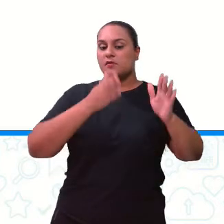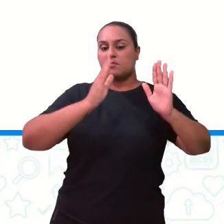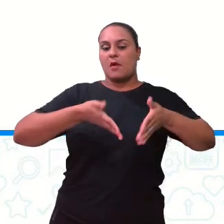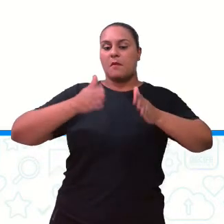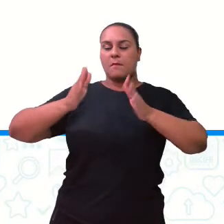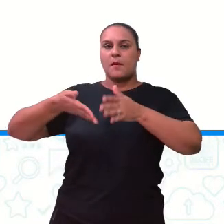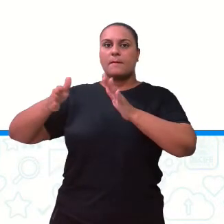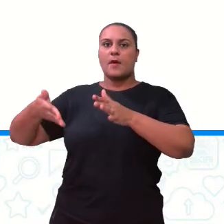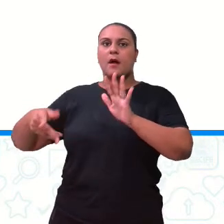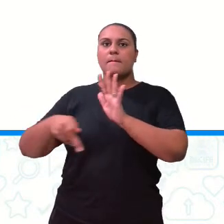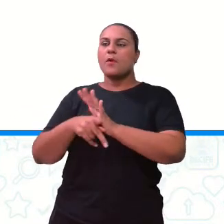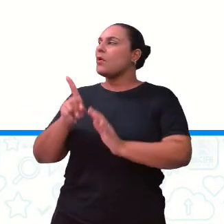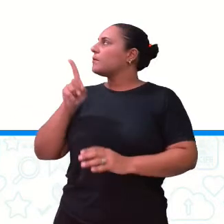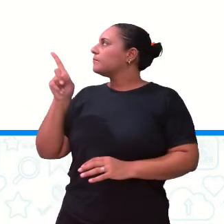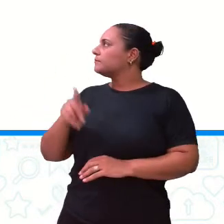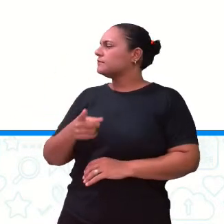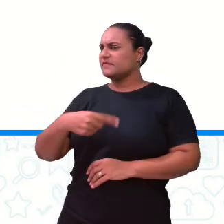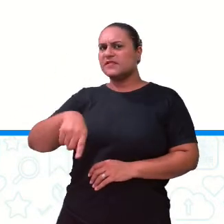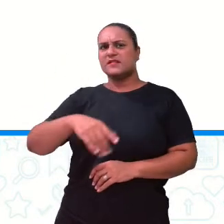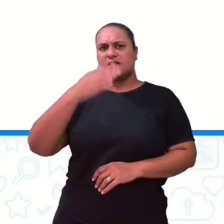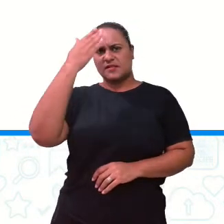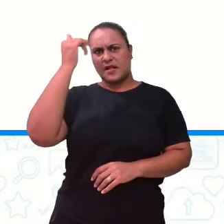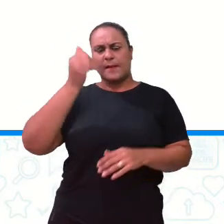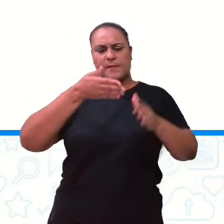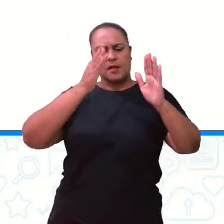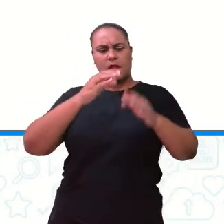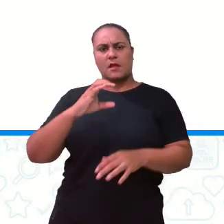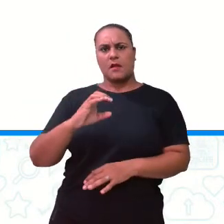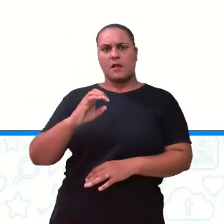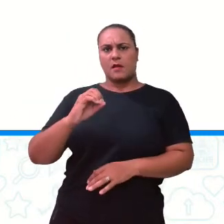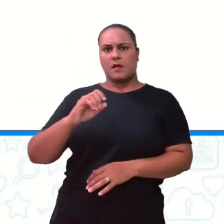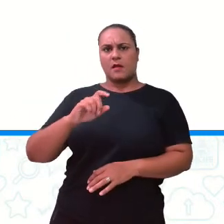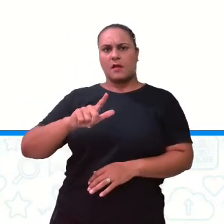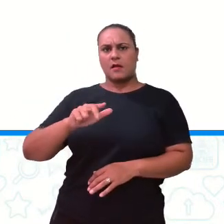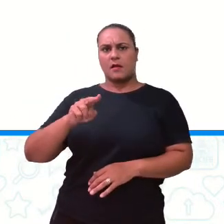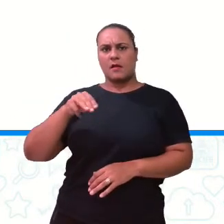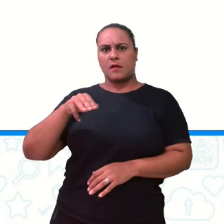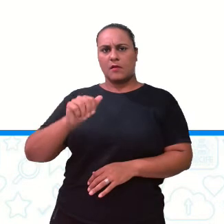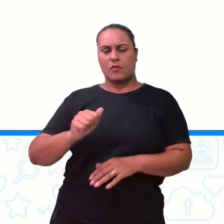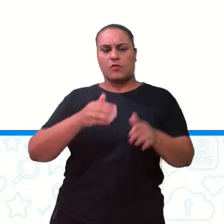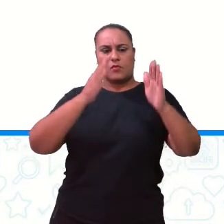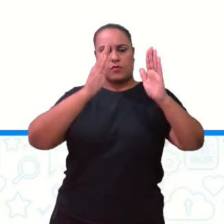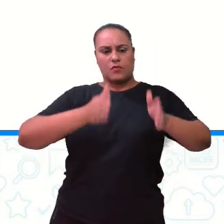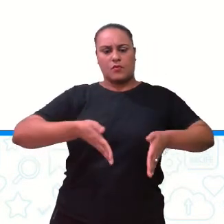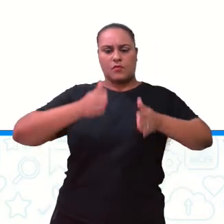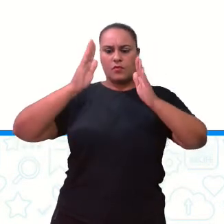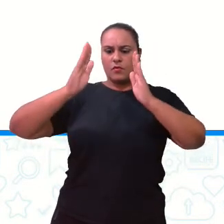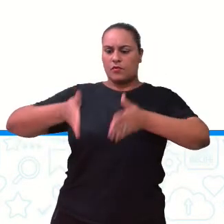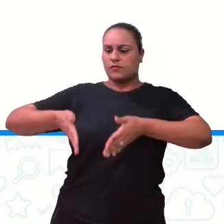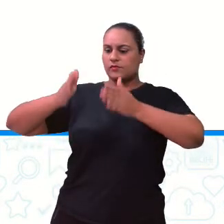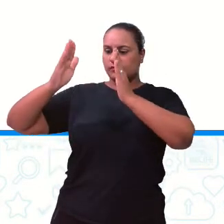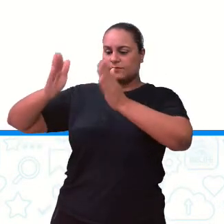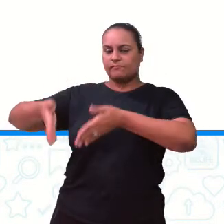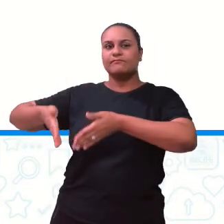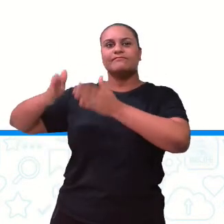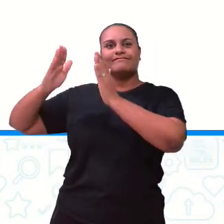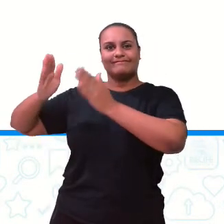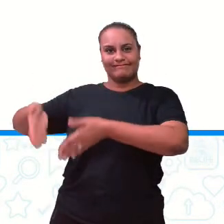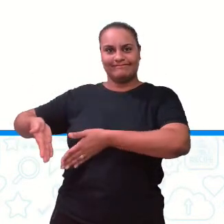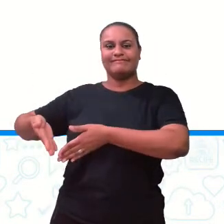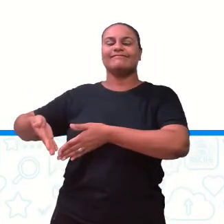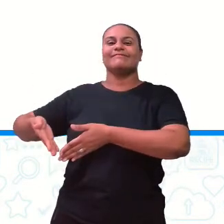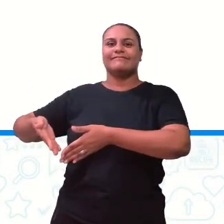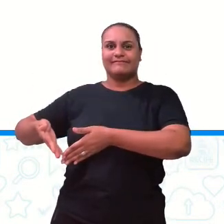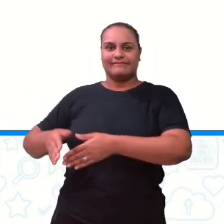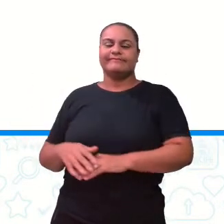essa tabela? Vocês sabem o que é coluna? Coluna é aquilo que a gente encontra na forma vertical,